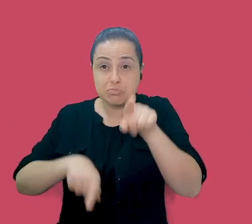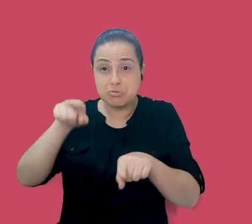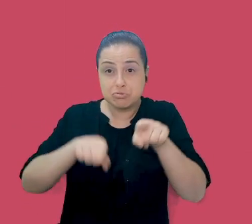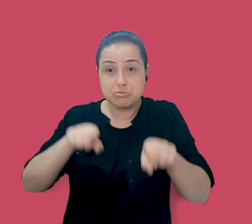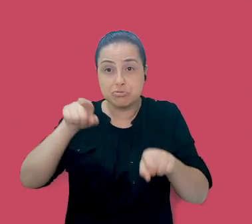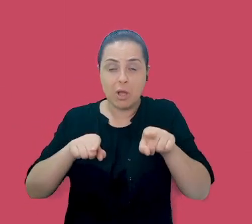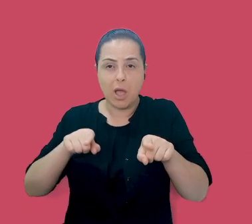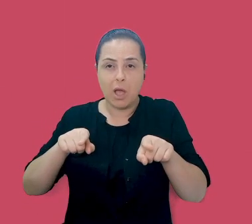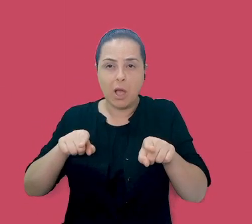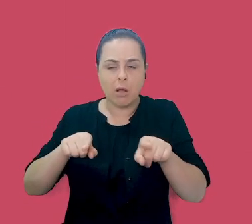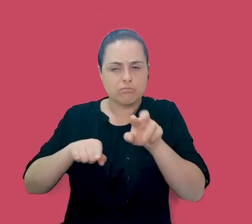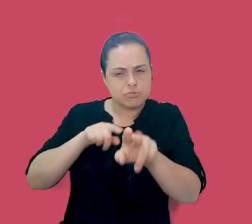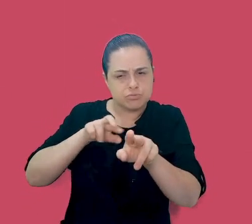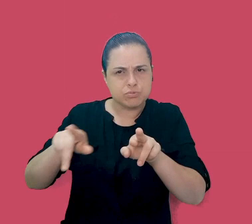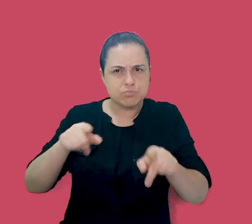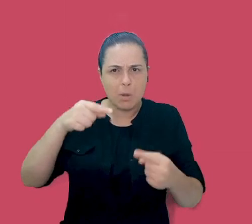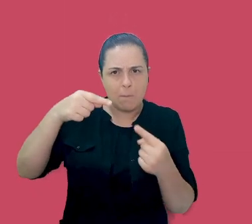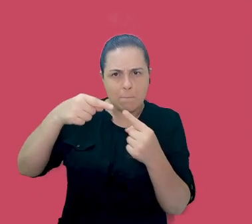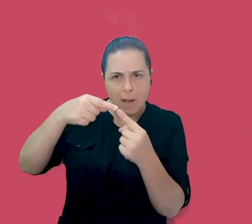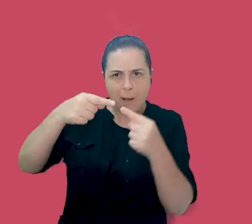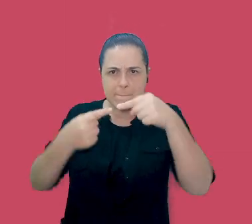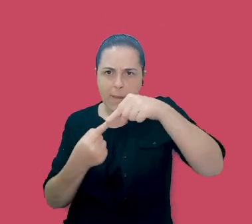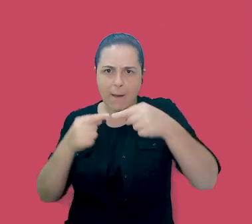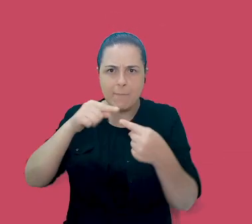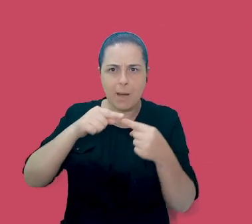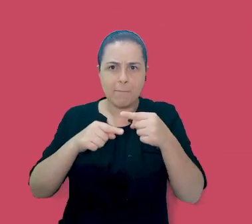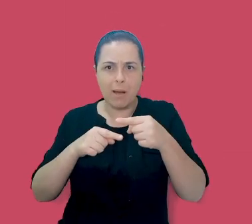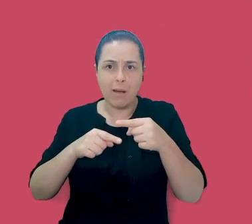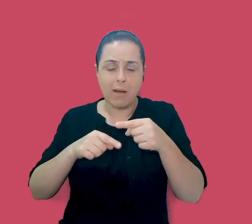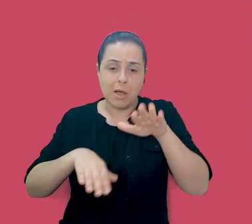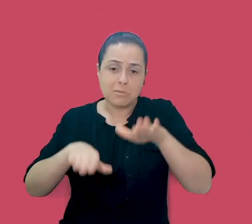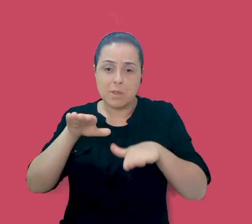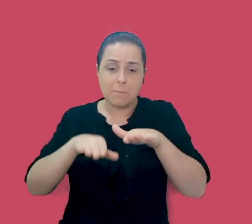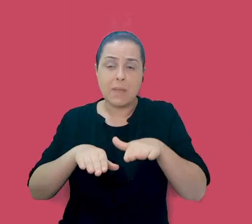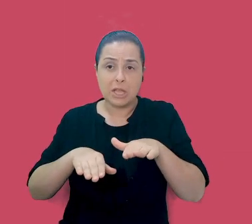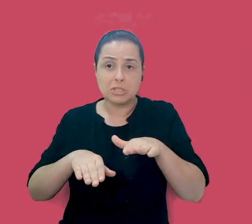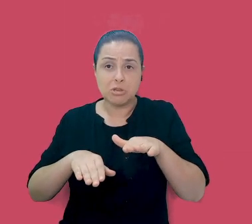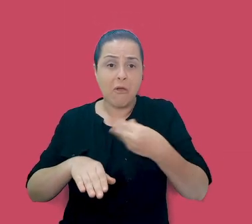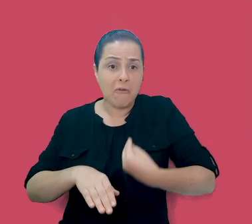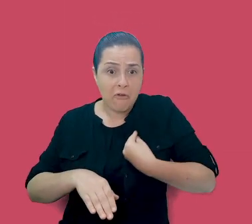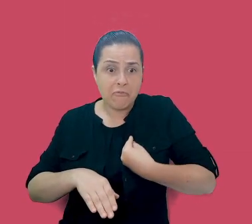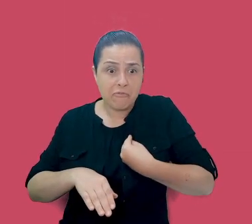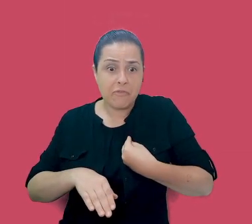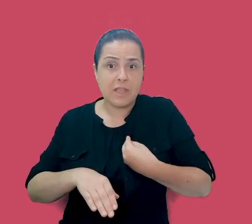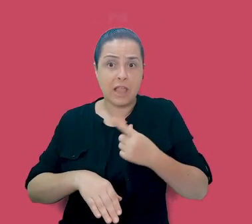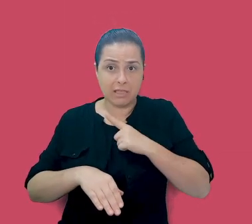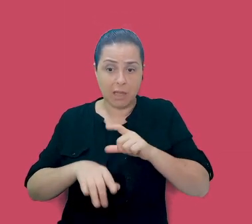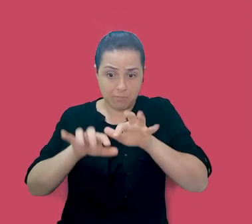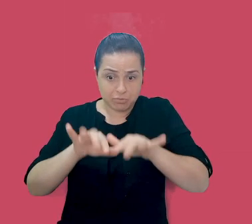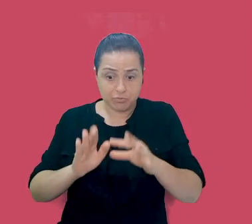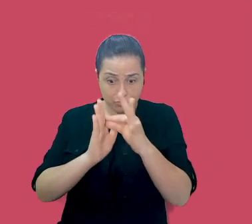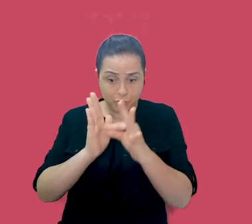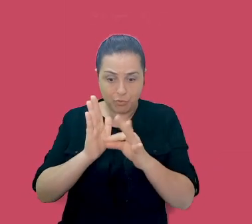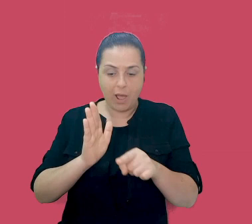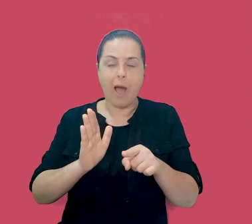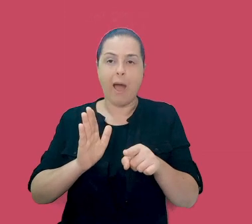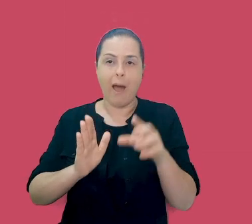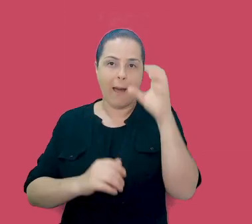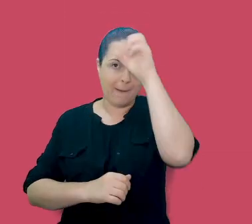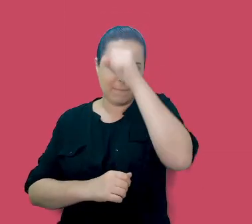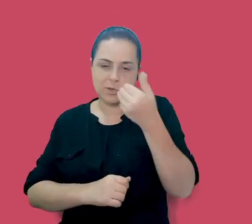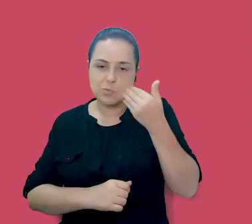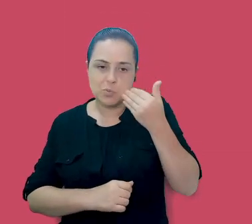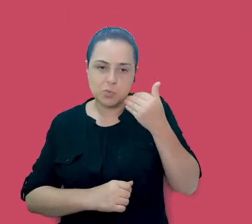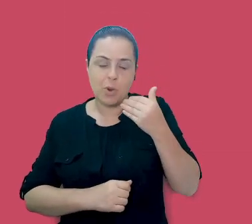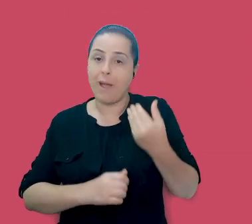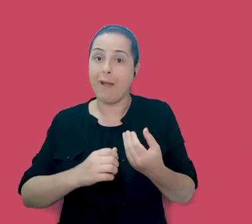recombinações de coisas a partir do que existem por aí, né? Então, acho que essa que é a grande inovação que está sendo trazida,